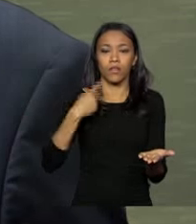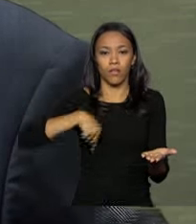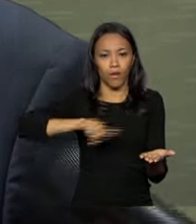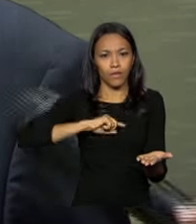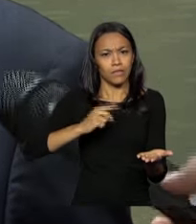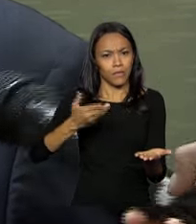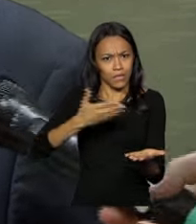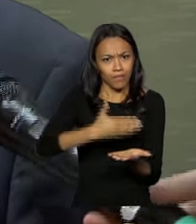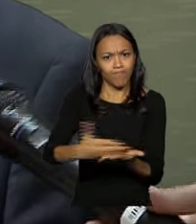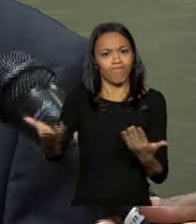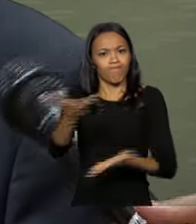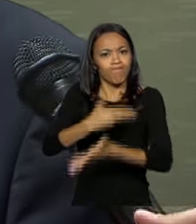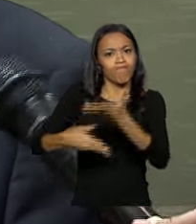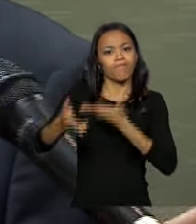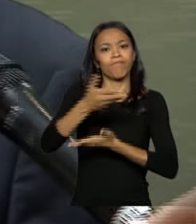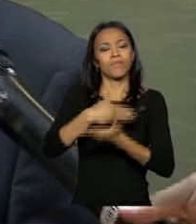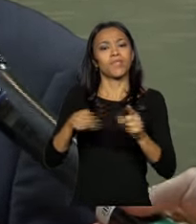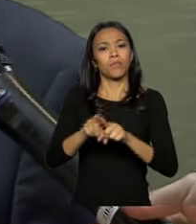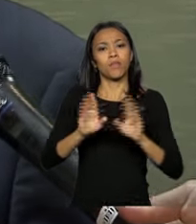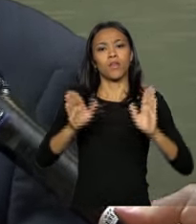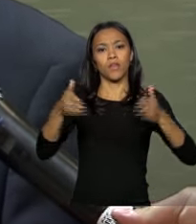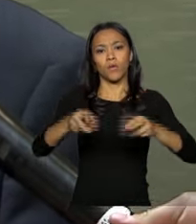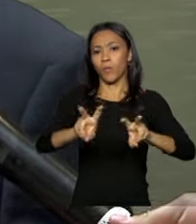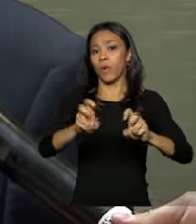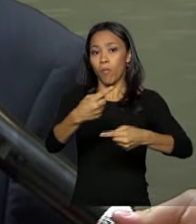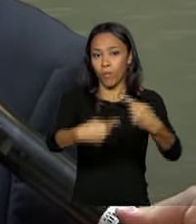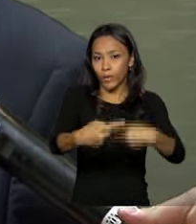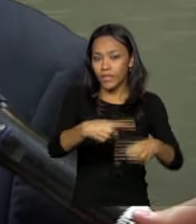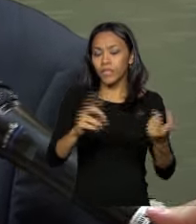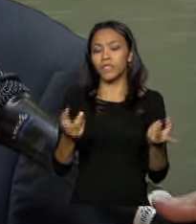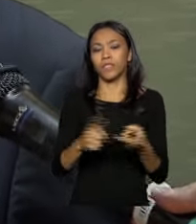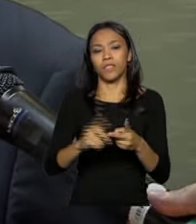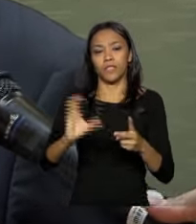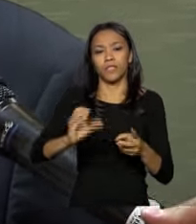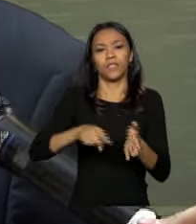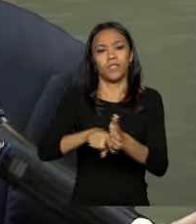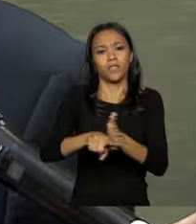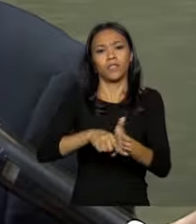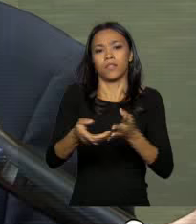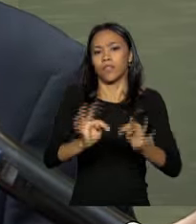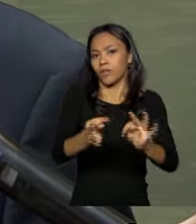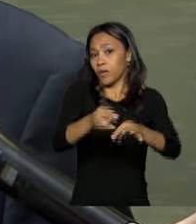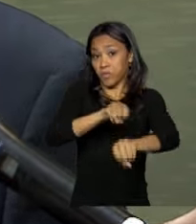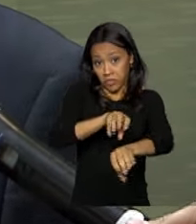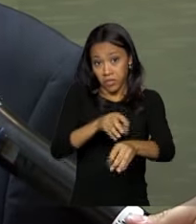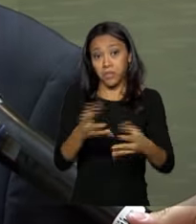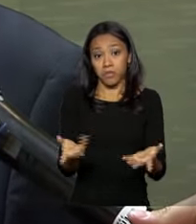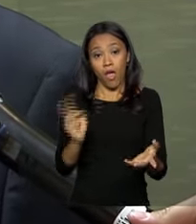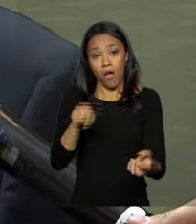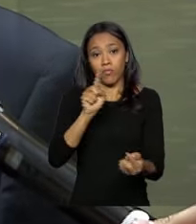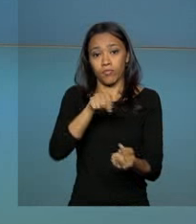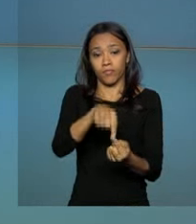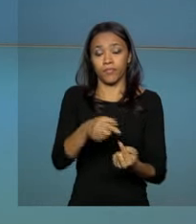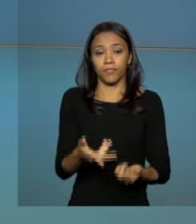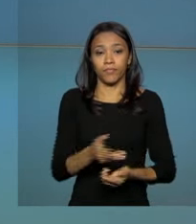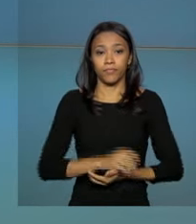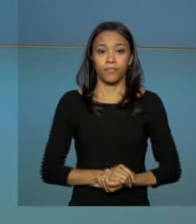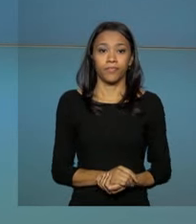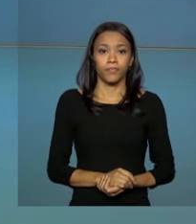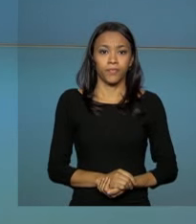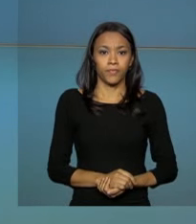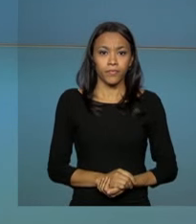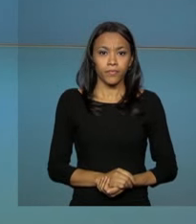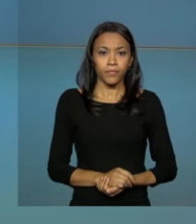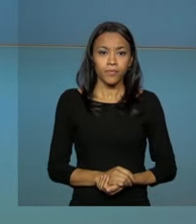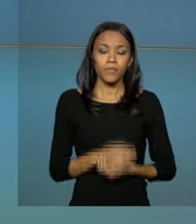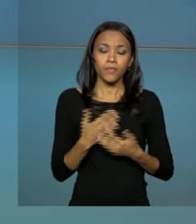dessa cooperação econômica, também uma cooperação política, científica, tecnológica, educacional. Então esse é um pouco o objetivo.